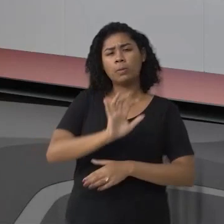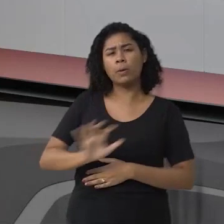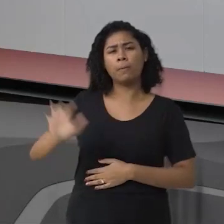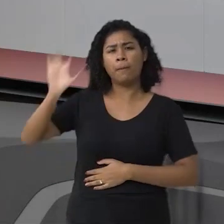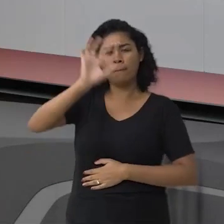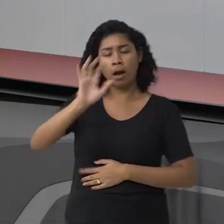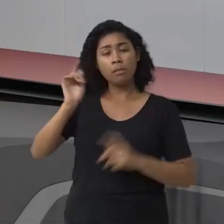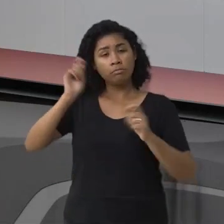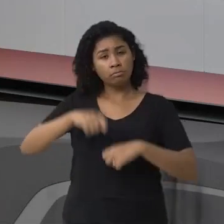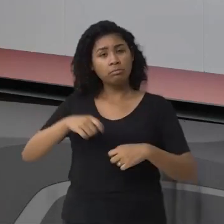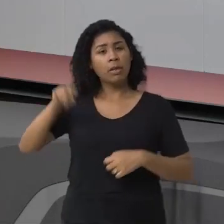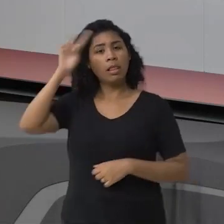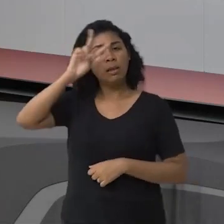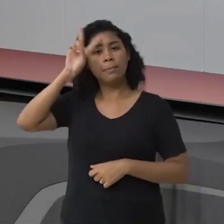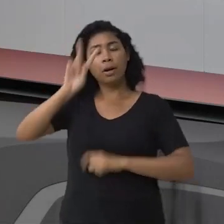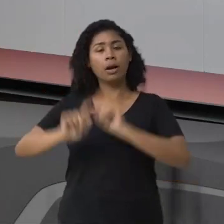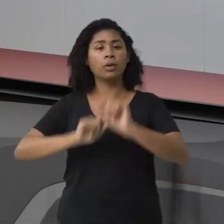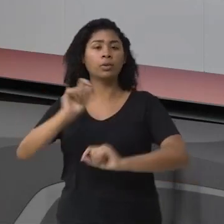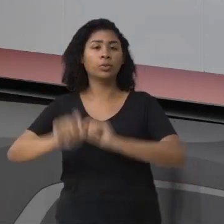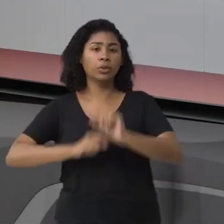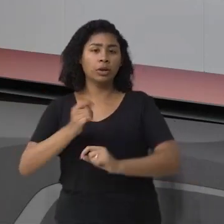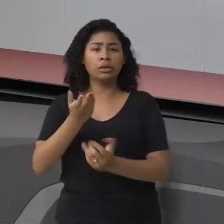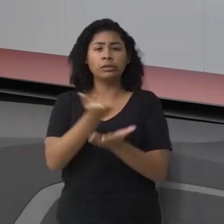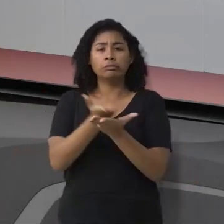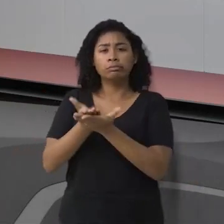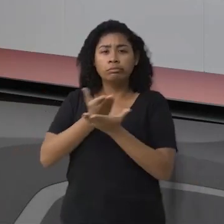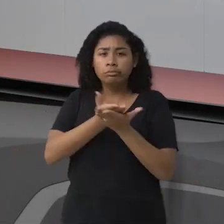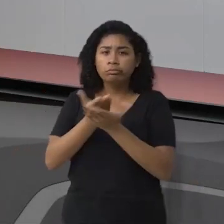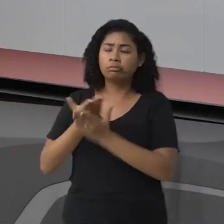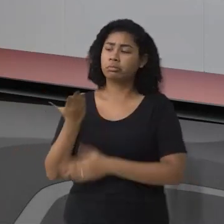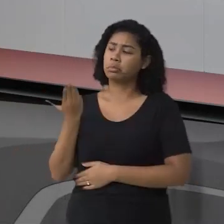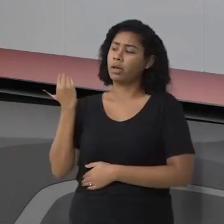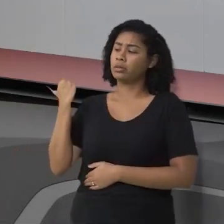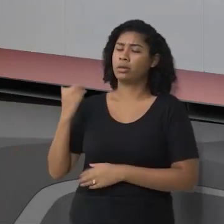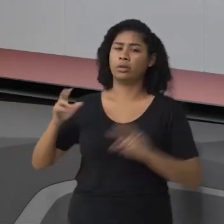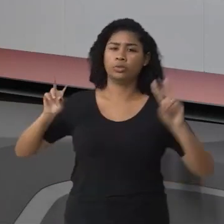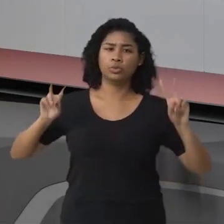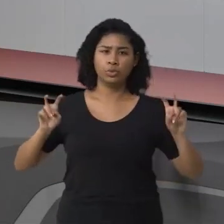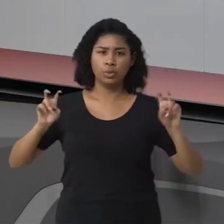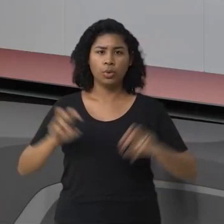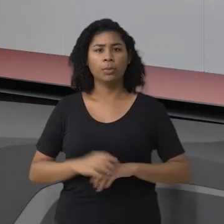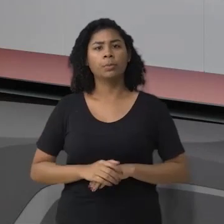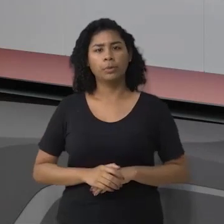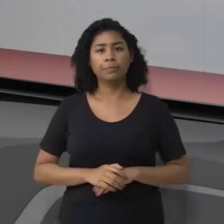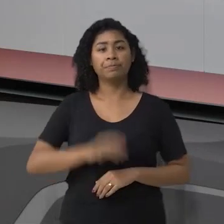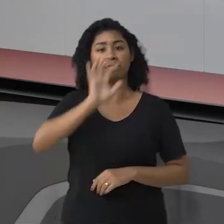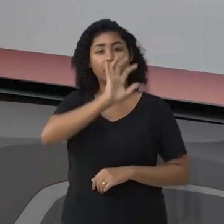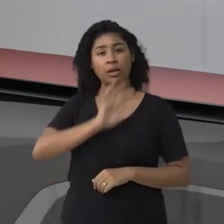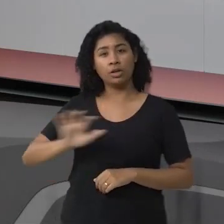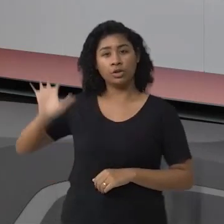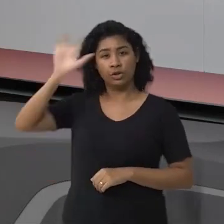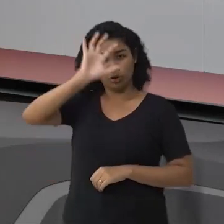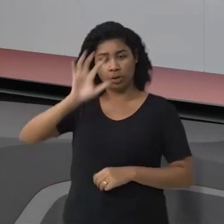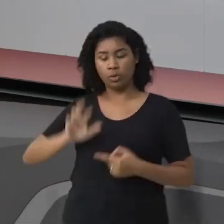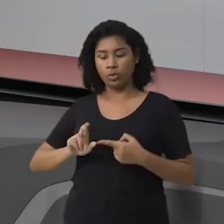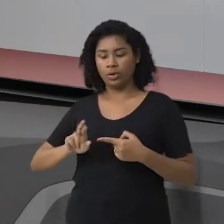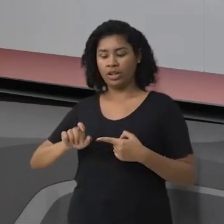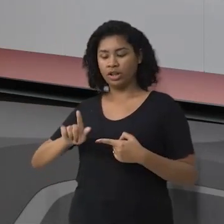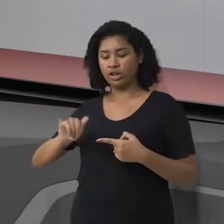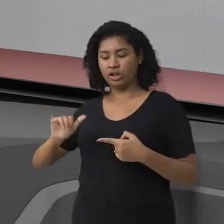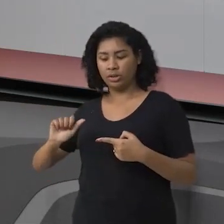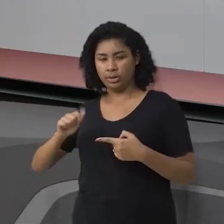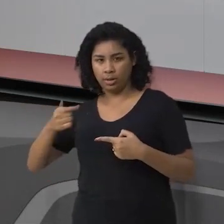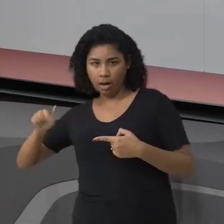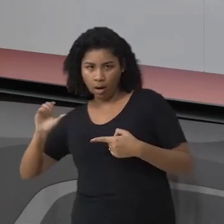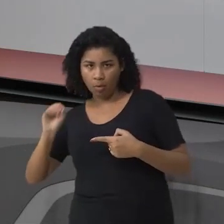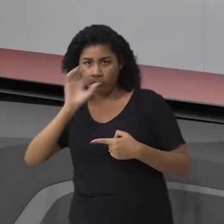nós também temos que relembrar o que nós estudamos, a diferença entre região e regionalização.